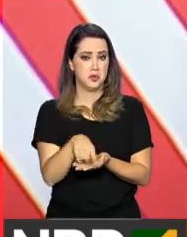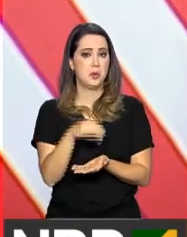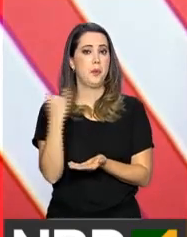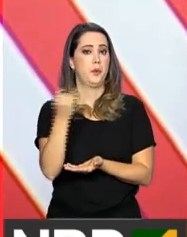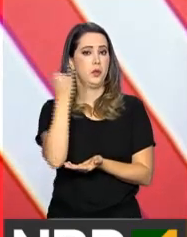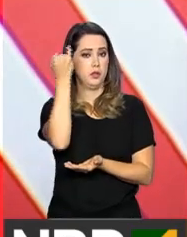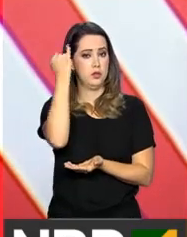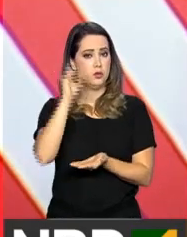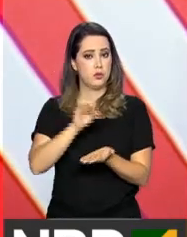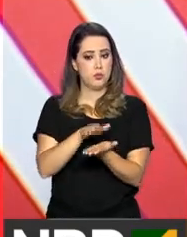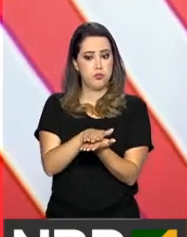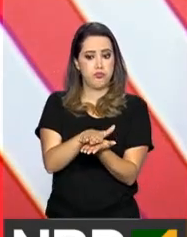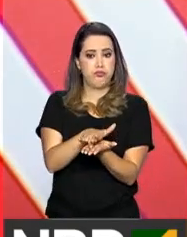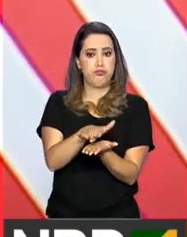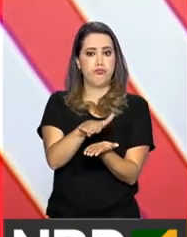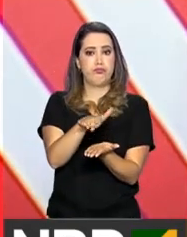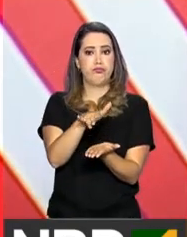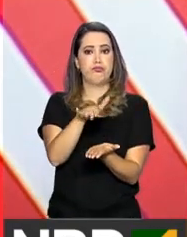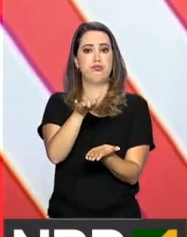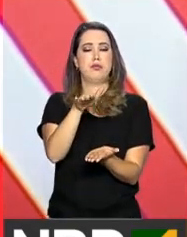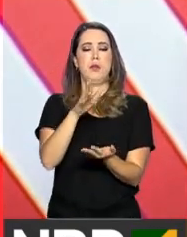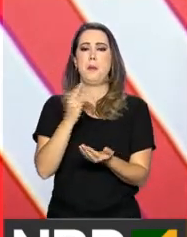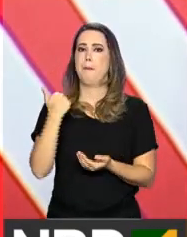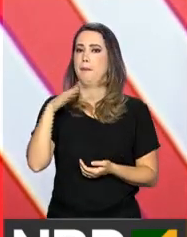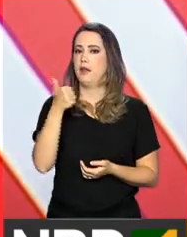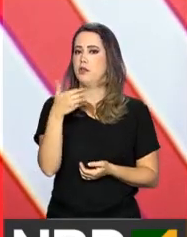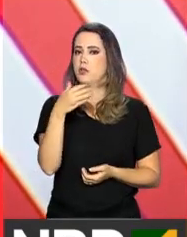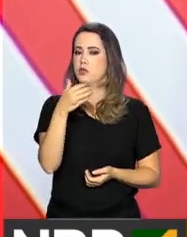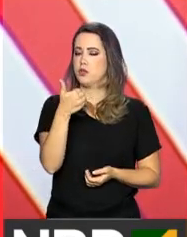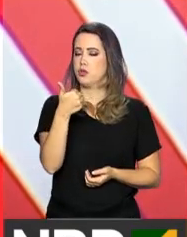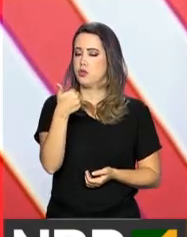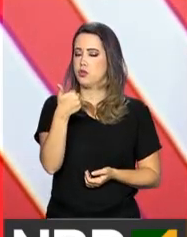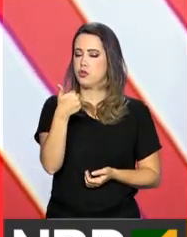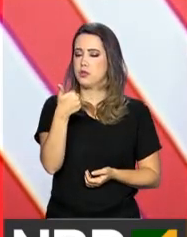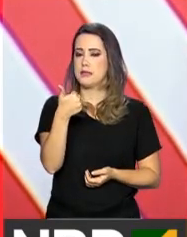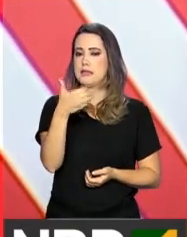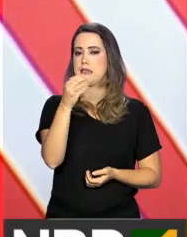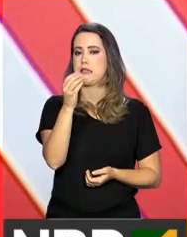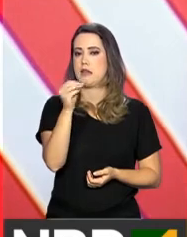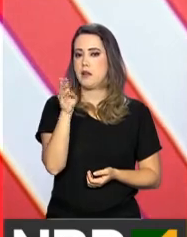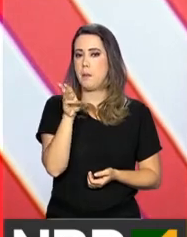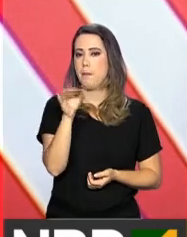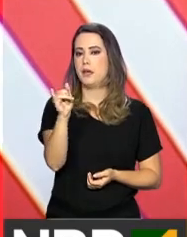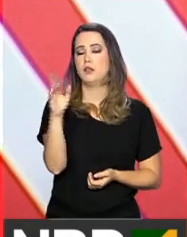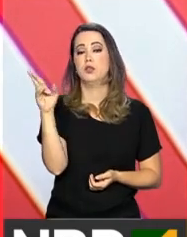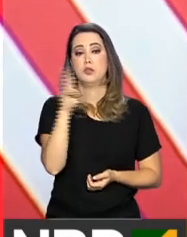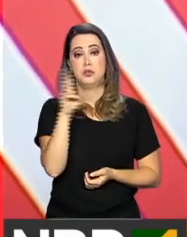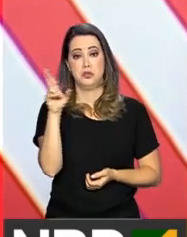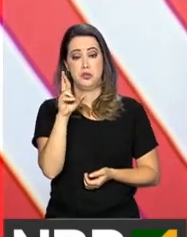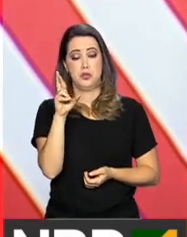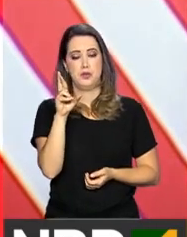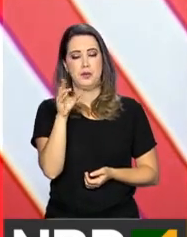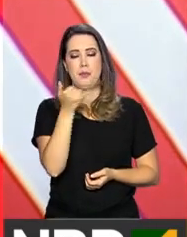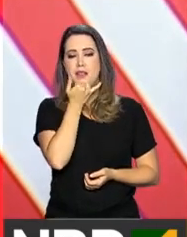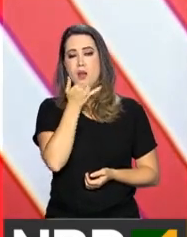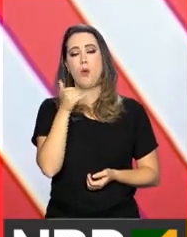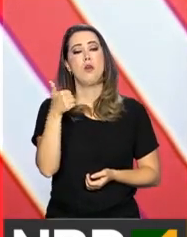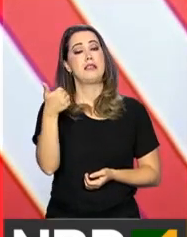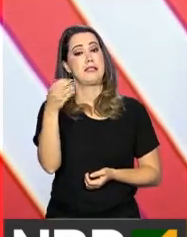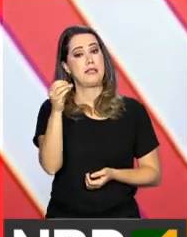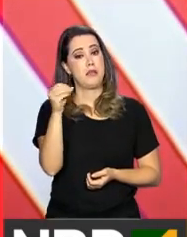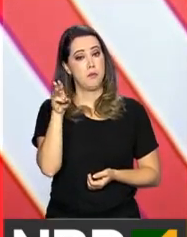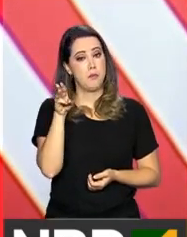volumosos, mais de 100 bilhões de dólares. Os do Brasil nos Estados